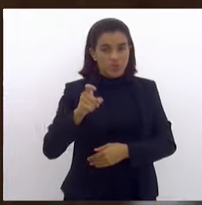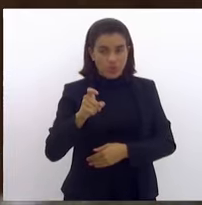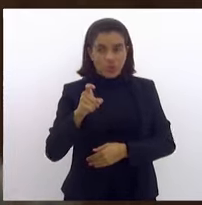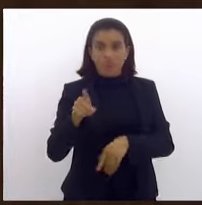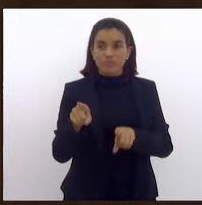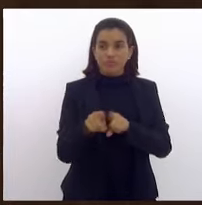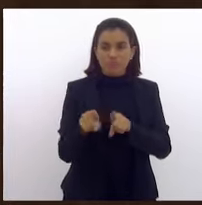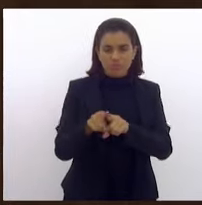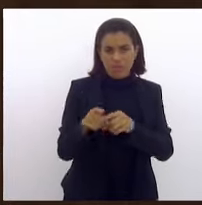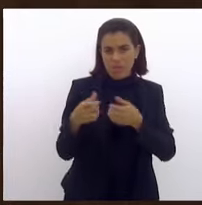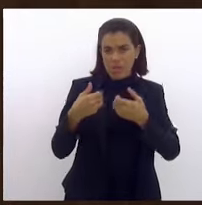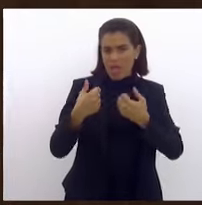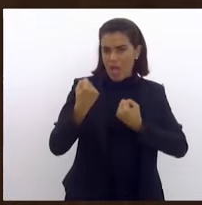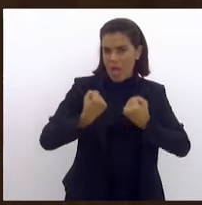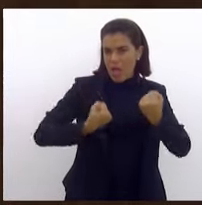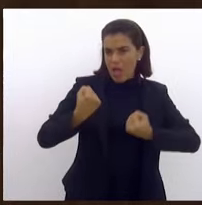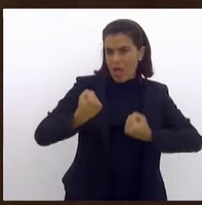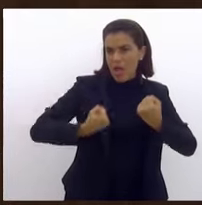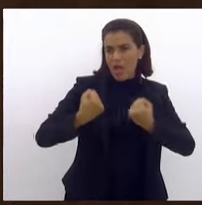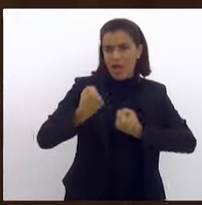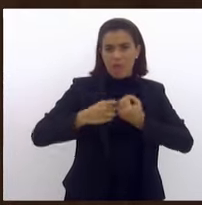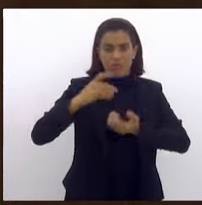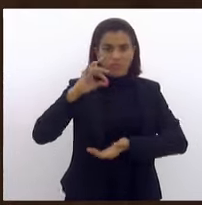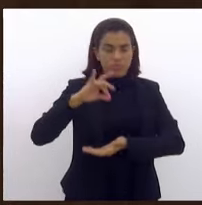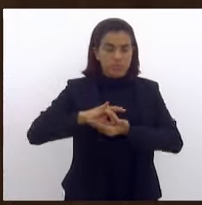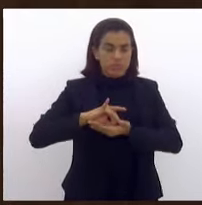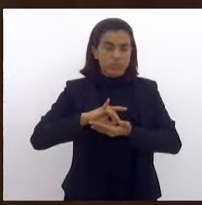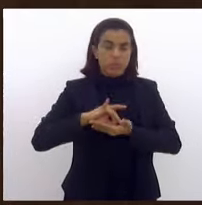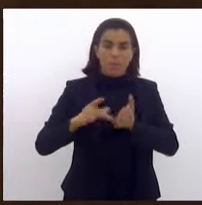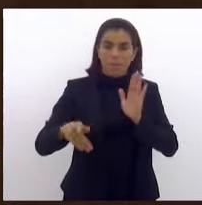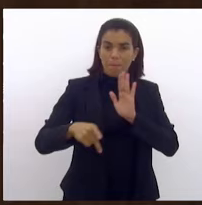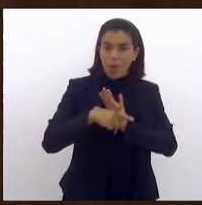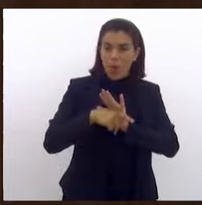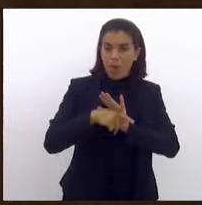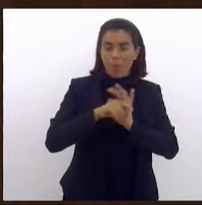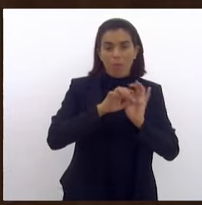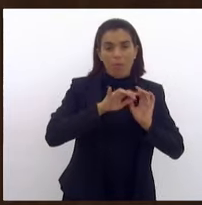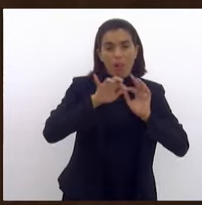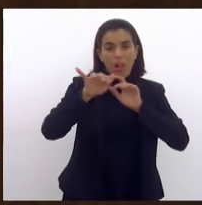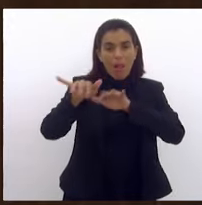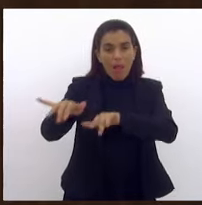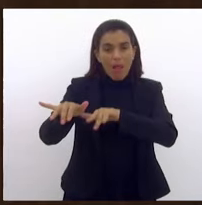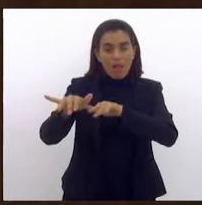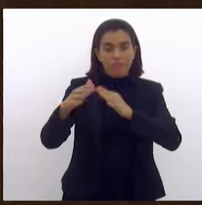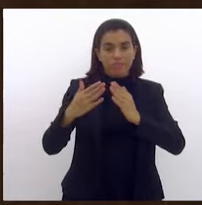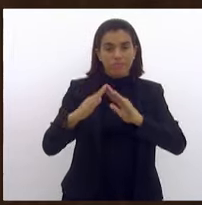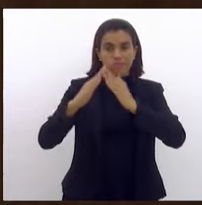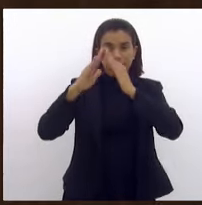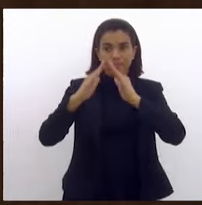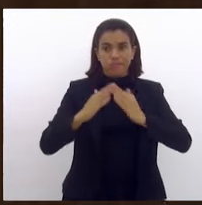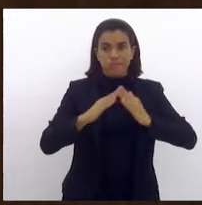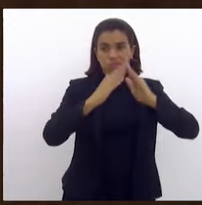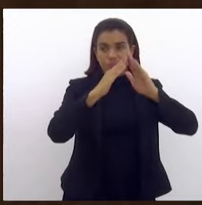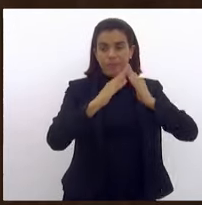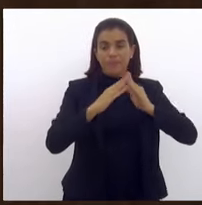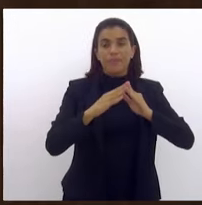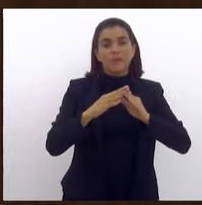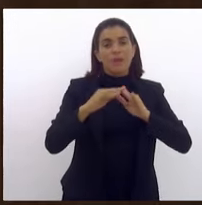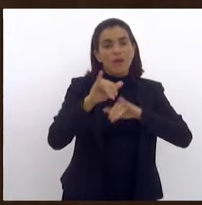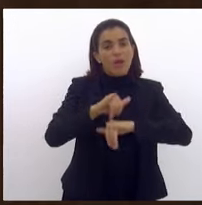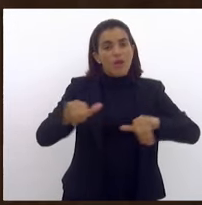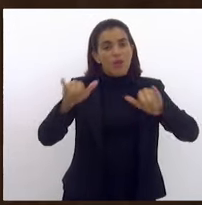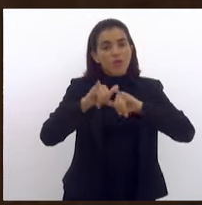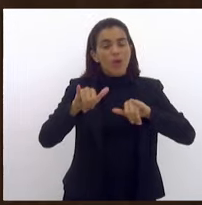inclusive, carros oficiais, né, da máquina pública para levar muita gente para fazer campanha lá. Ele foi lá e fez voto para o